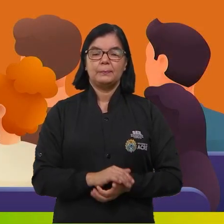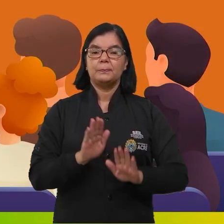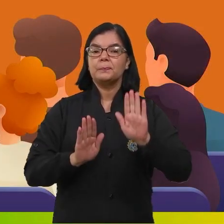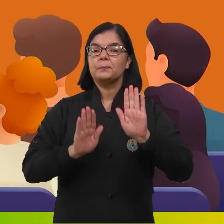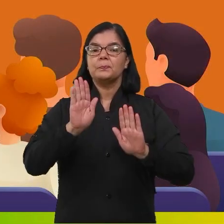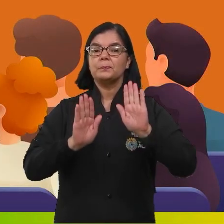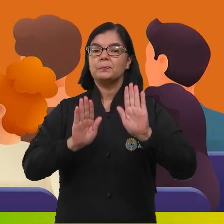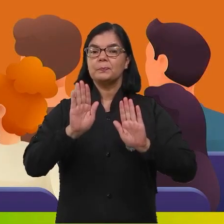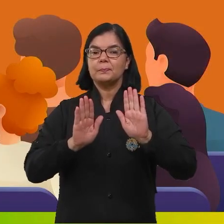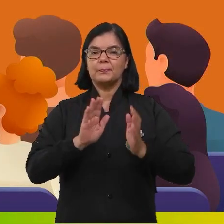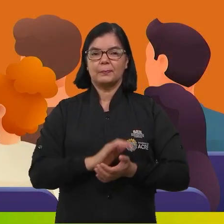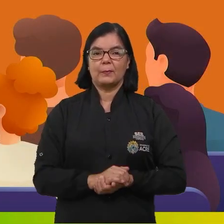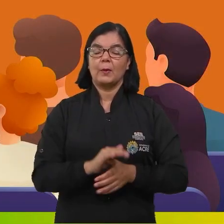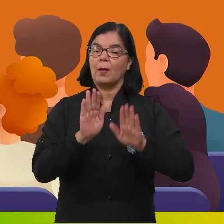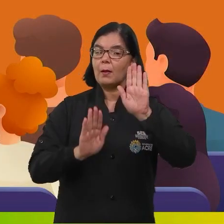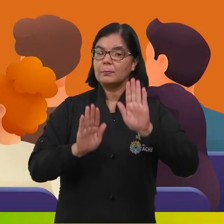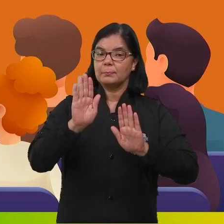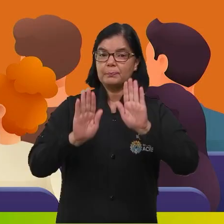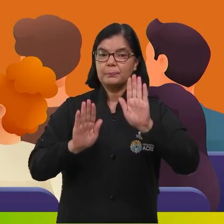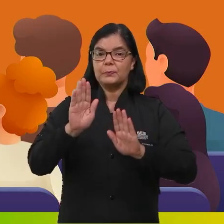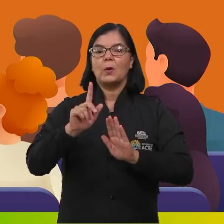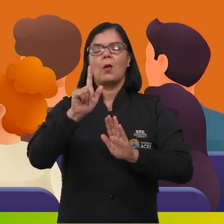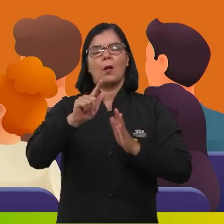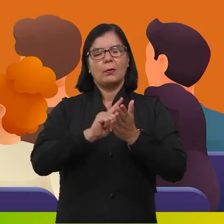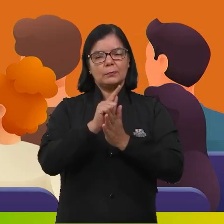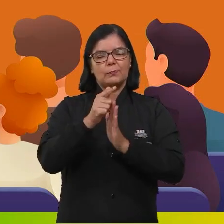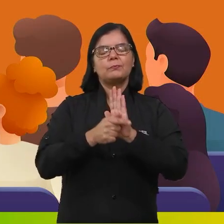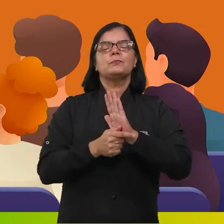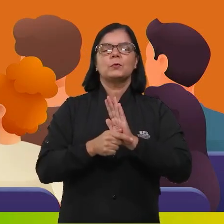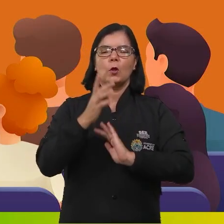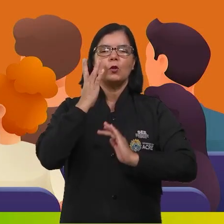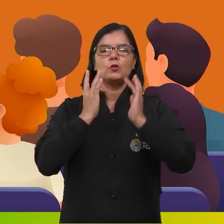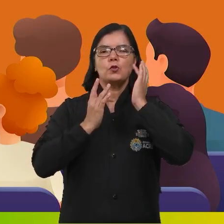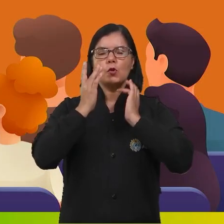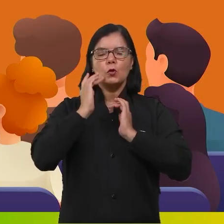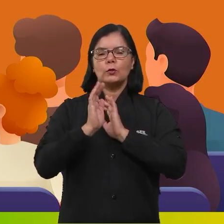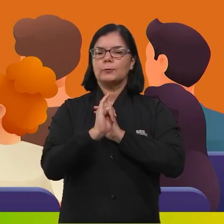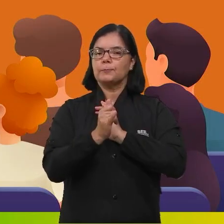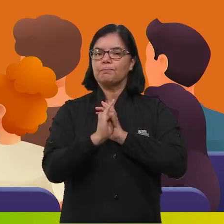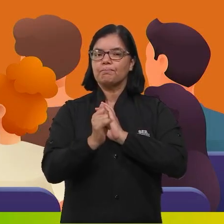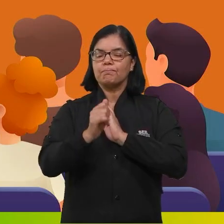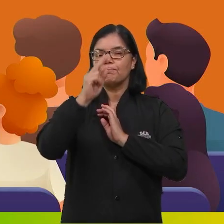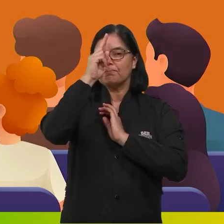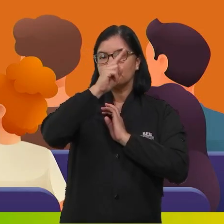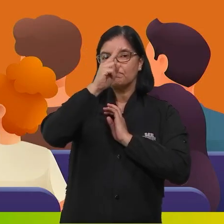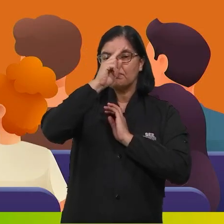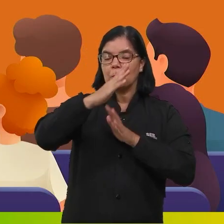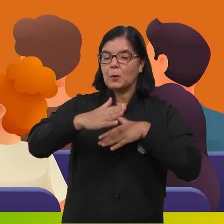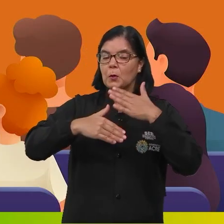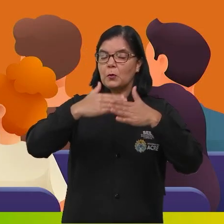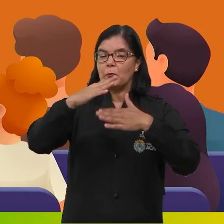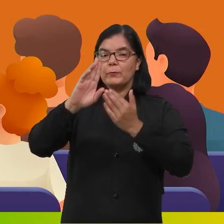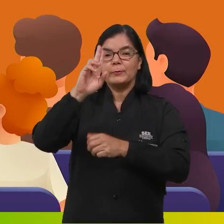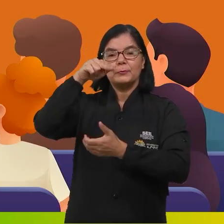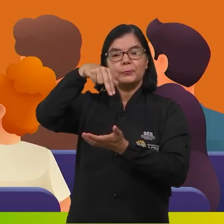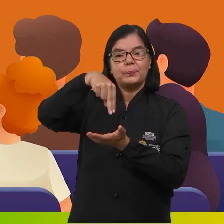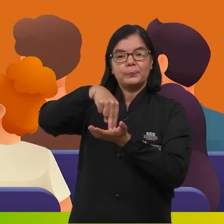E a pantomima? A pantomima é um gênero teatral que narra histórias e desenvolve